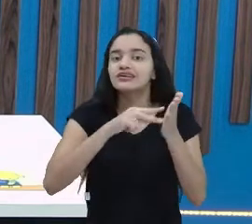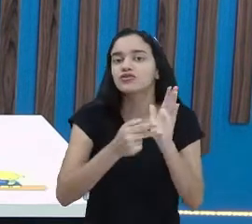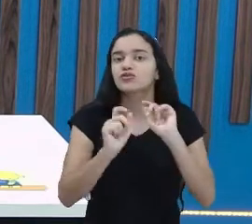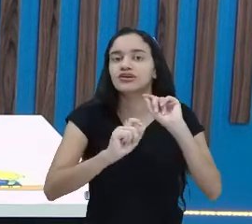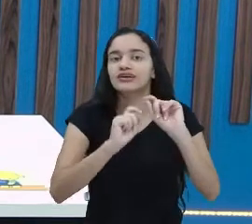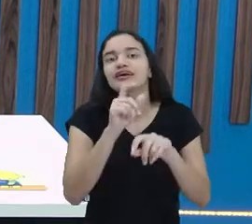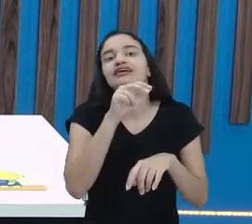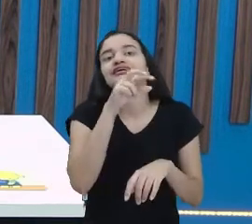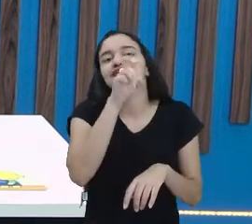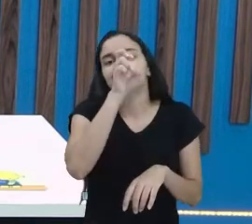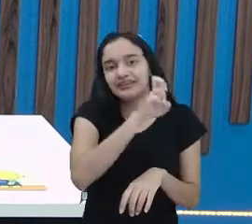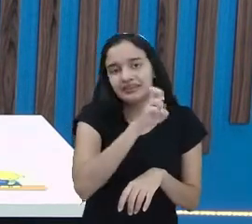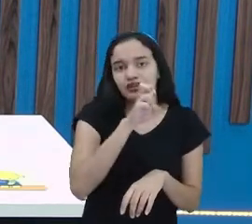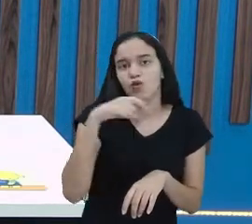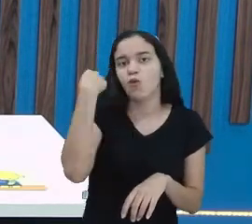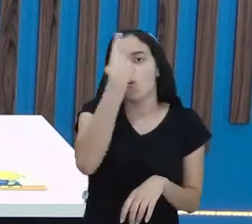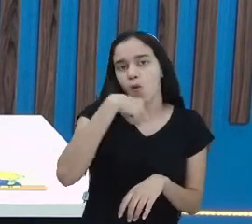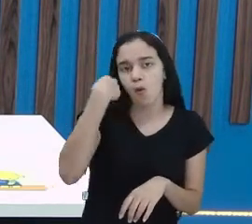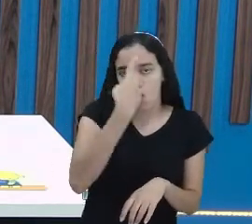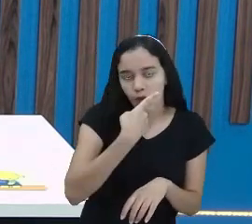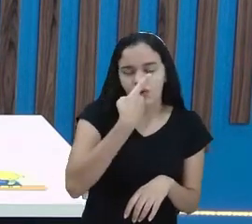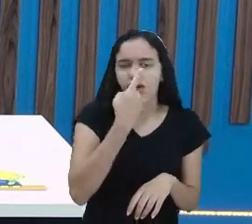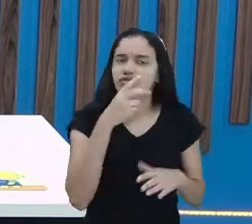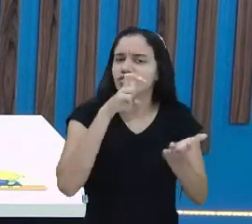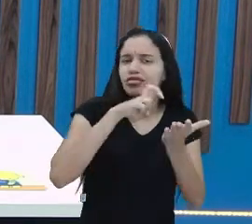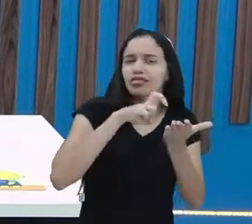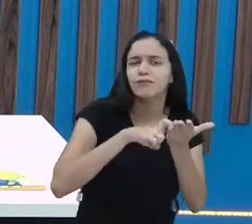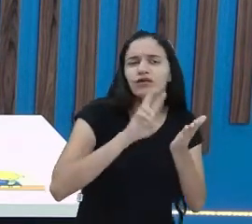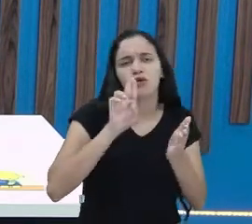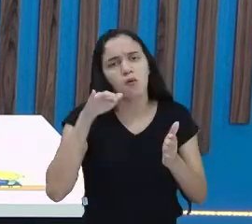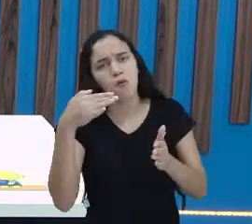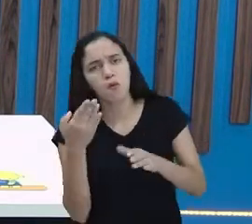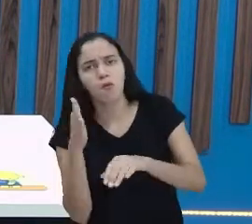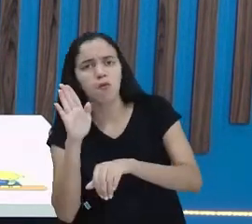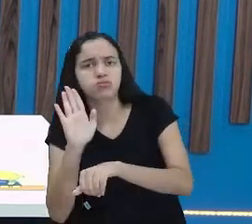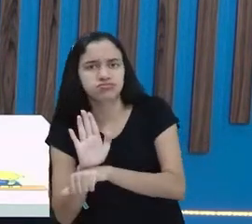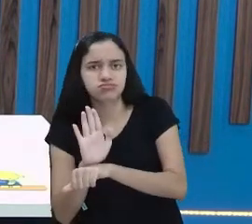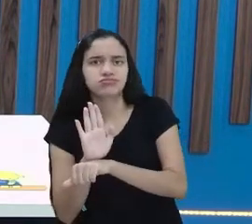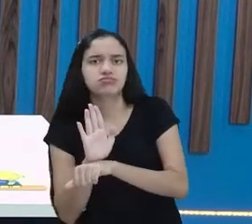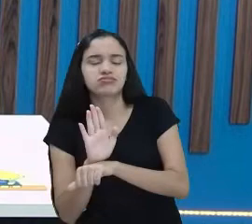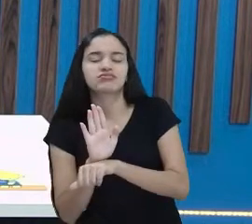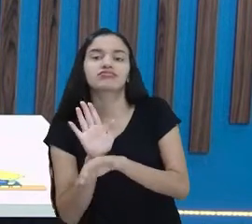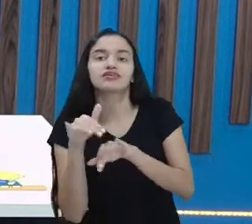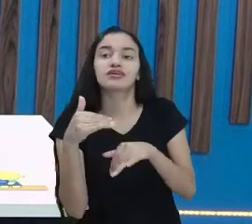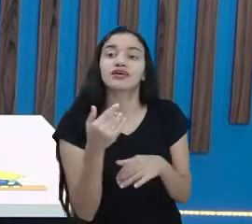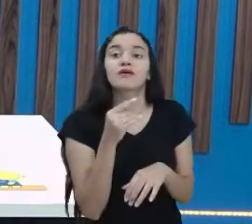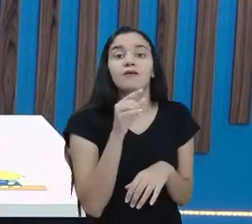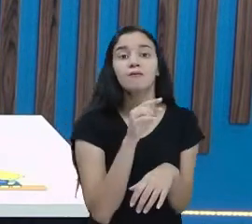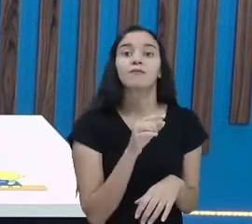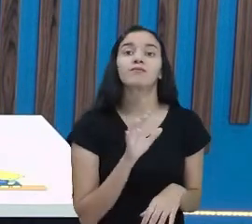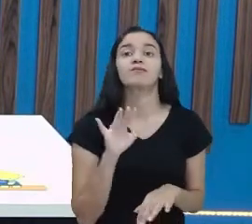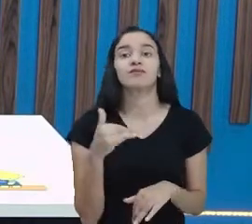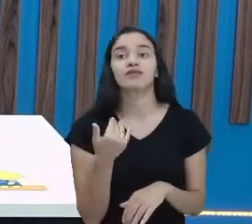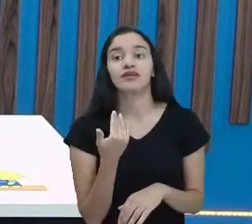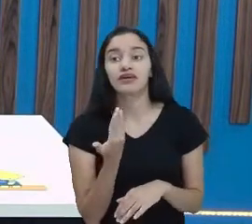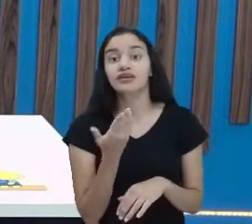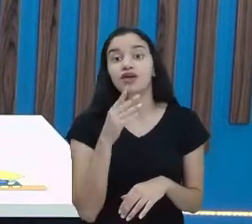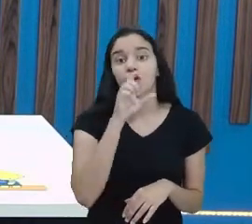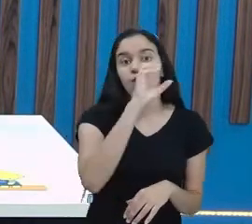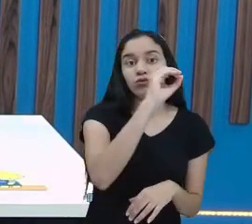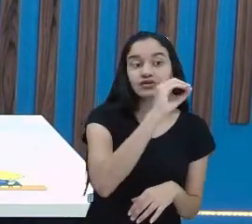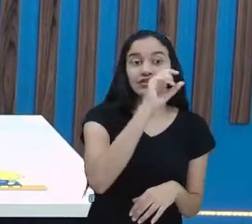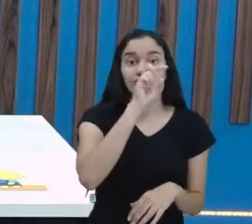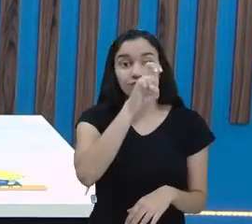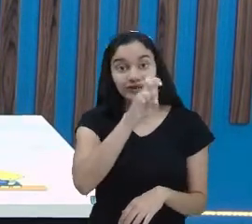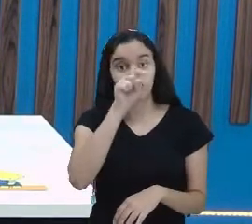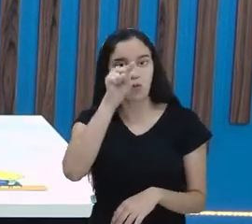horas. Aí pode ser da tarde ou da manhã, certo? E após os 2 pontinhos, aí a gente